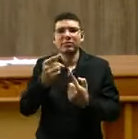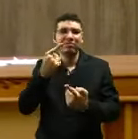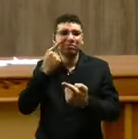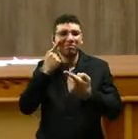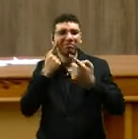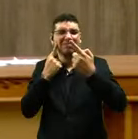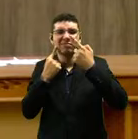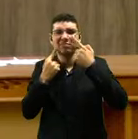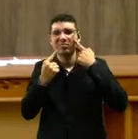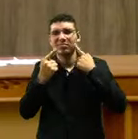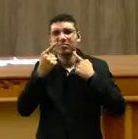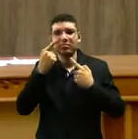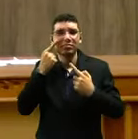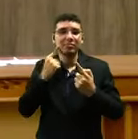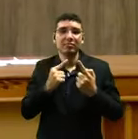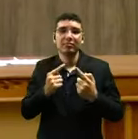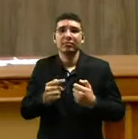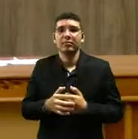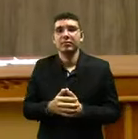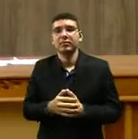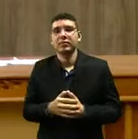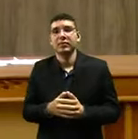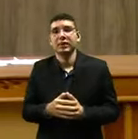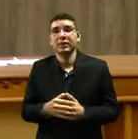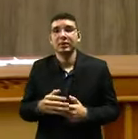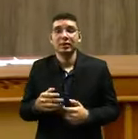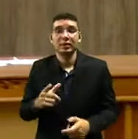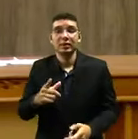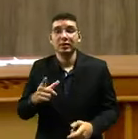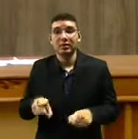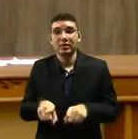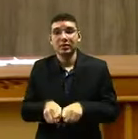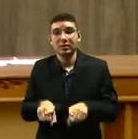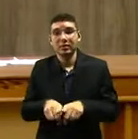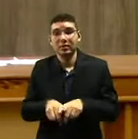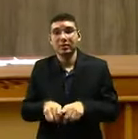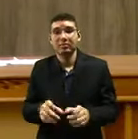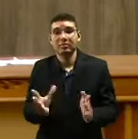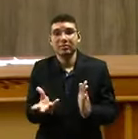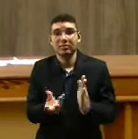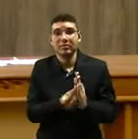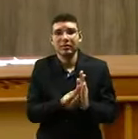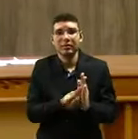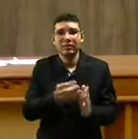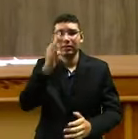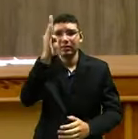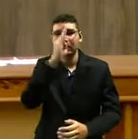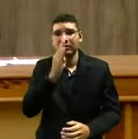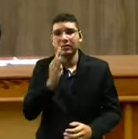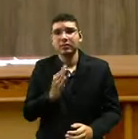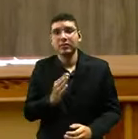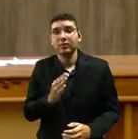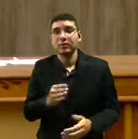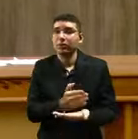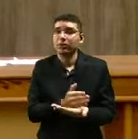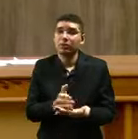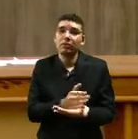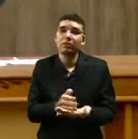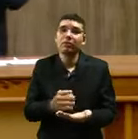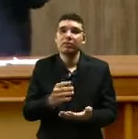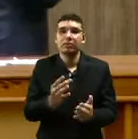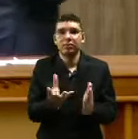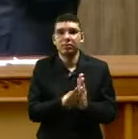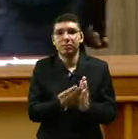igrejas estão lotadas de pessoas que estão ouvindo a Bíblia não é para ser salvo e ser santo não estão ouvindo é o ouvinte ao pé